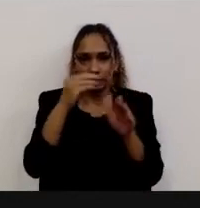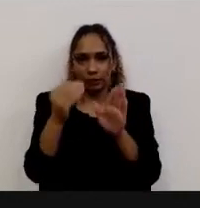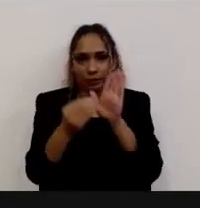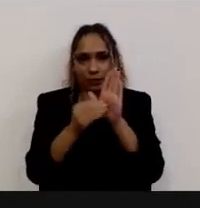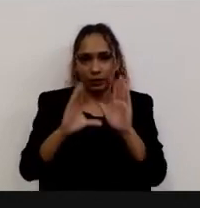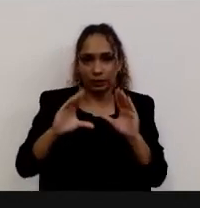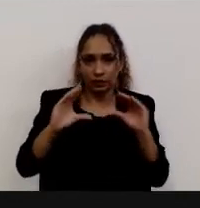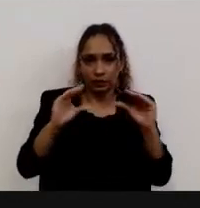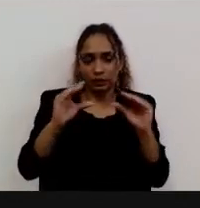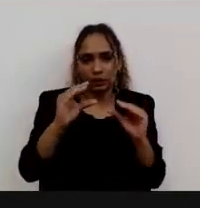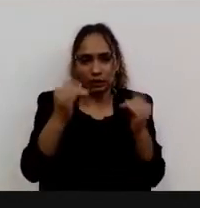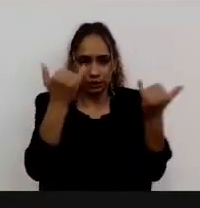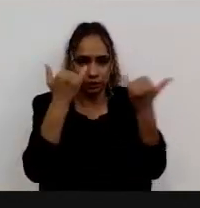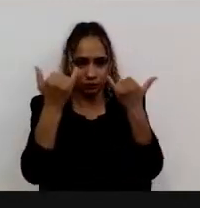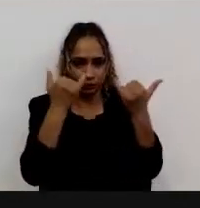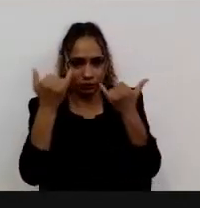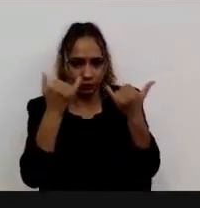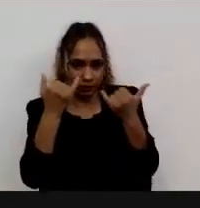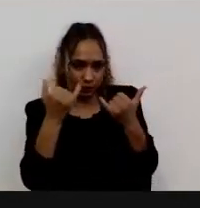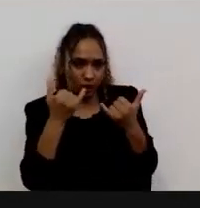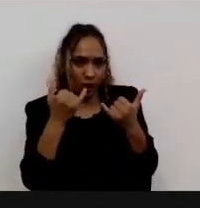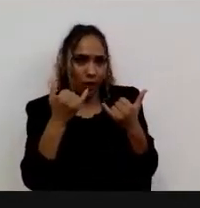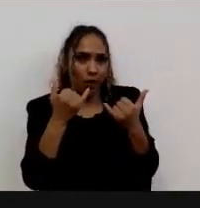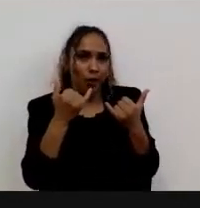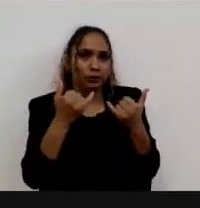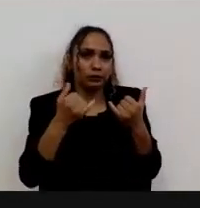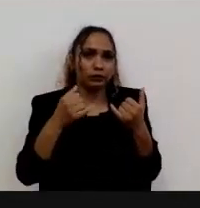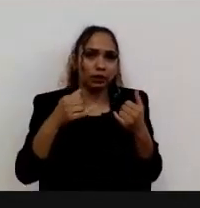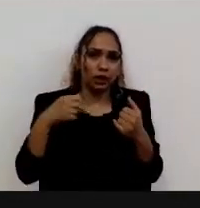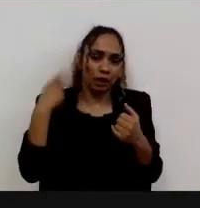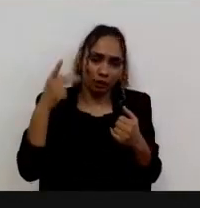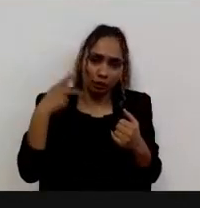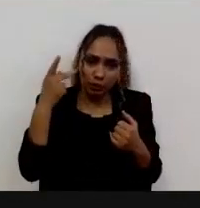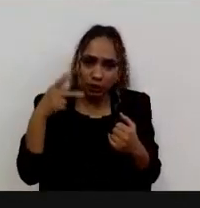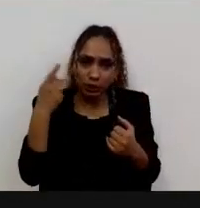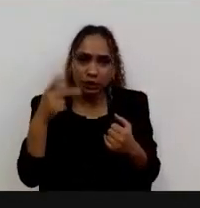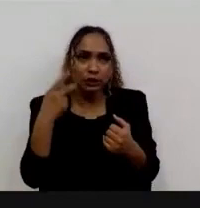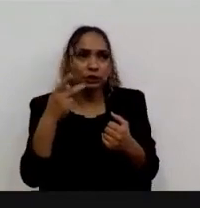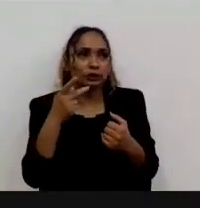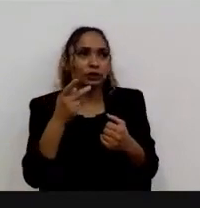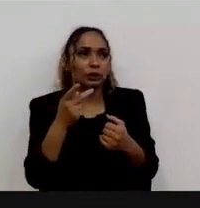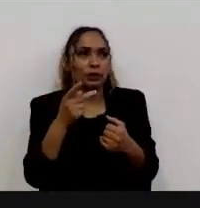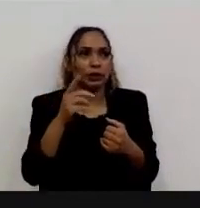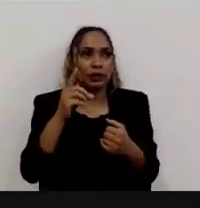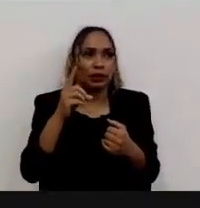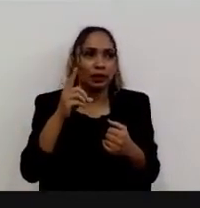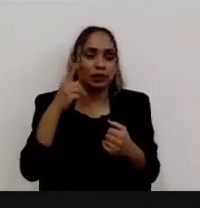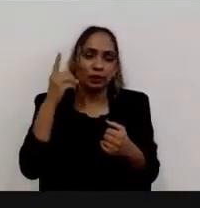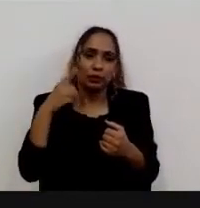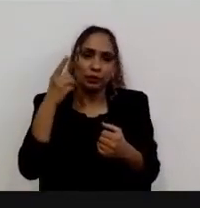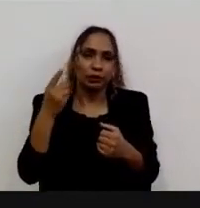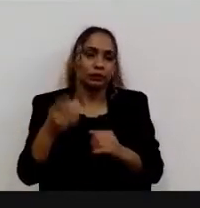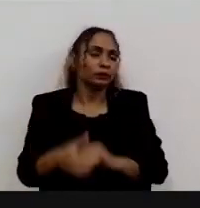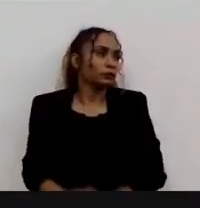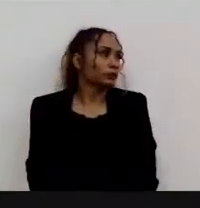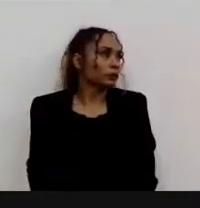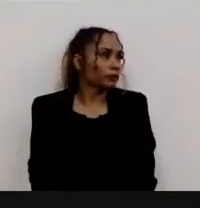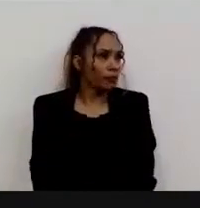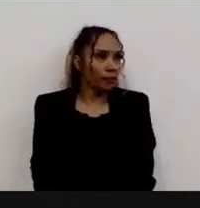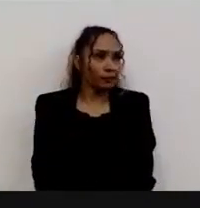ciência de dados na ciência política, um modelo explicativo da probabilidade de eleição para deputado federal.